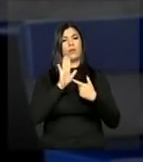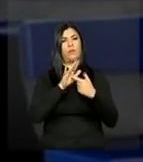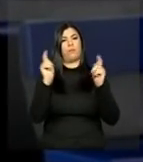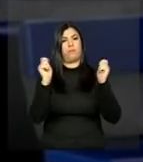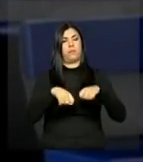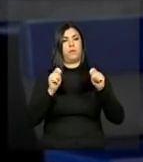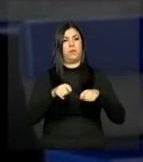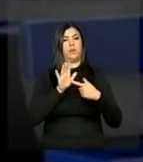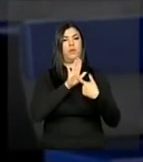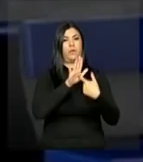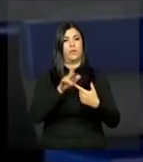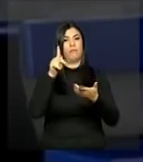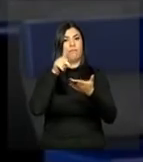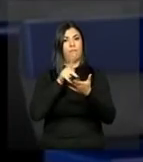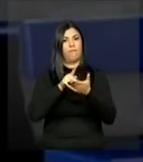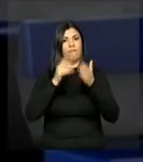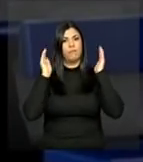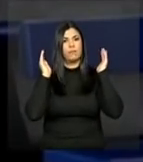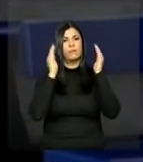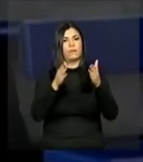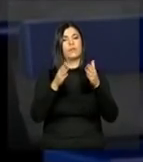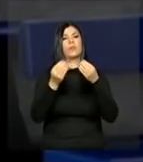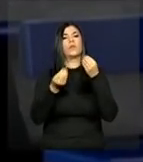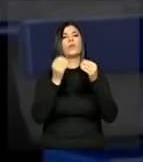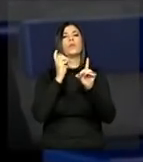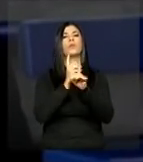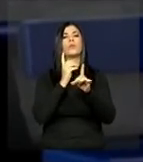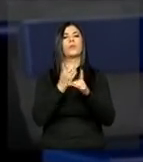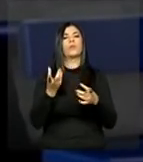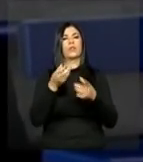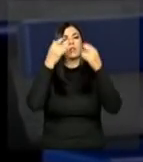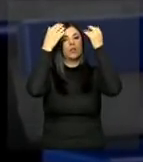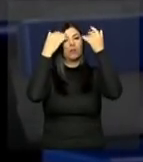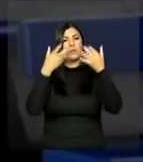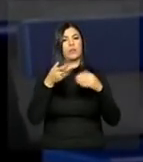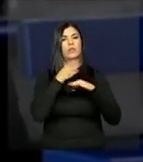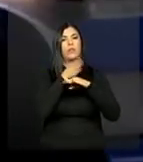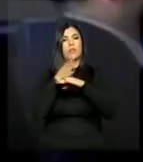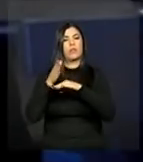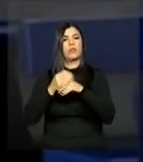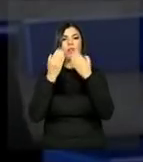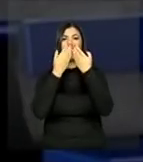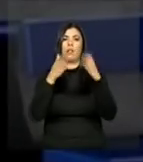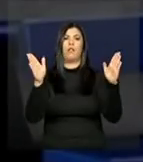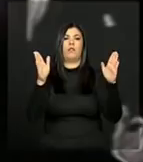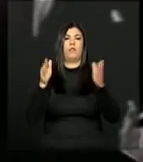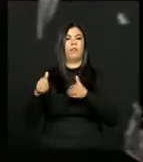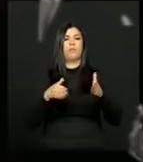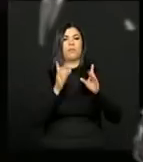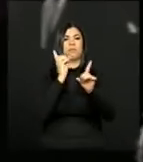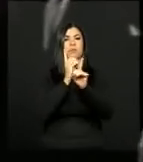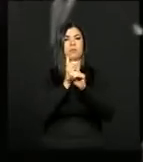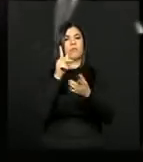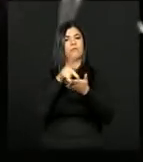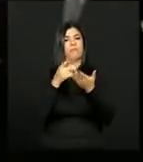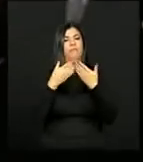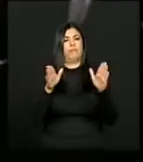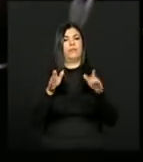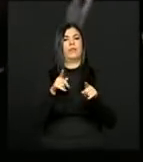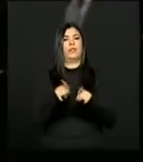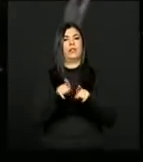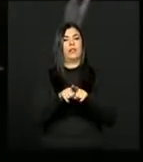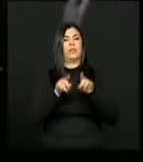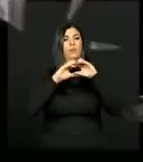possibilidade todos esses caminhos como foi dito aqui os acessos agora estão abertos os caminhos estão abertos a comissão nacional da